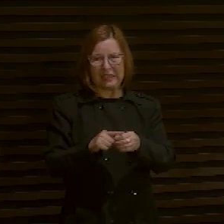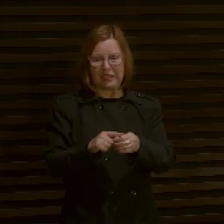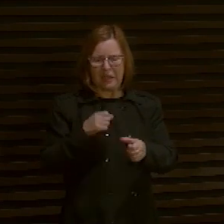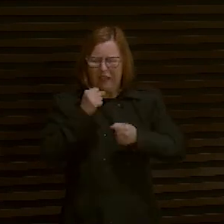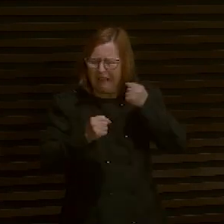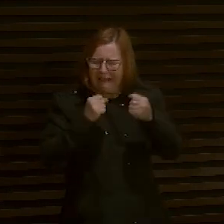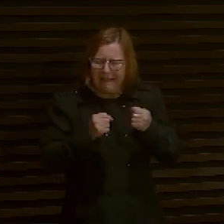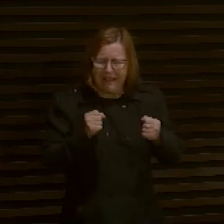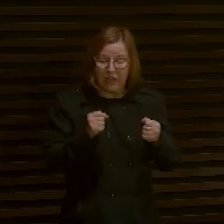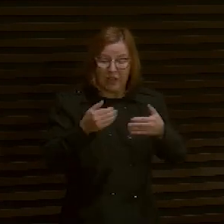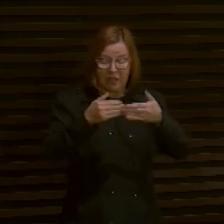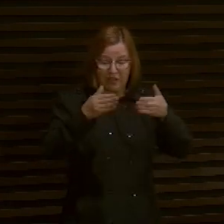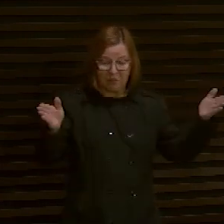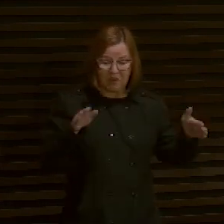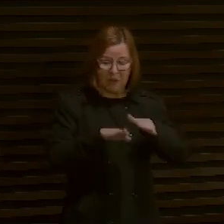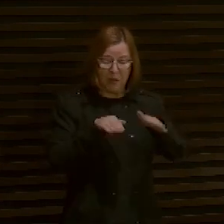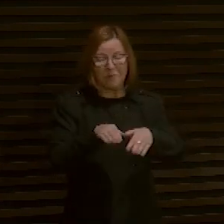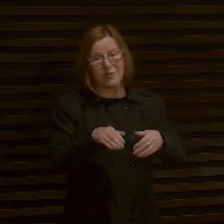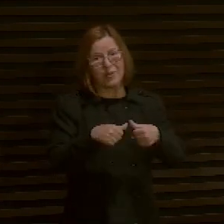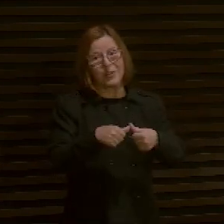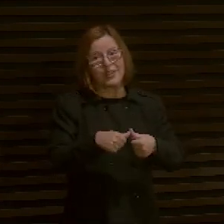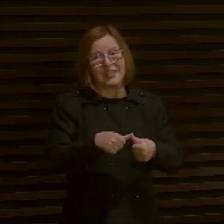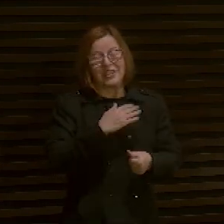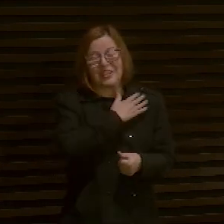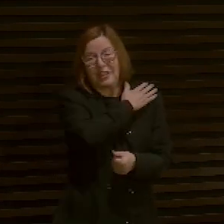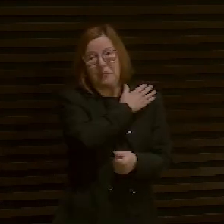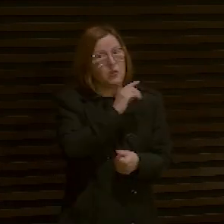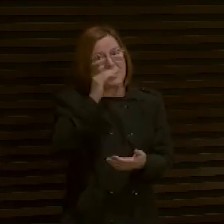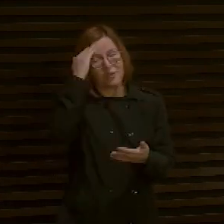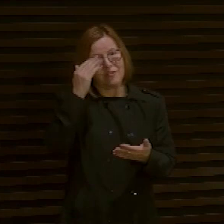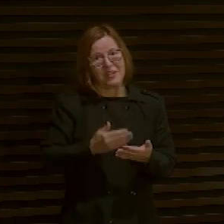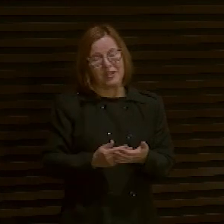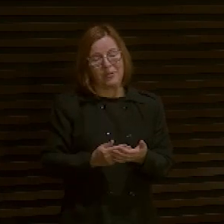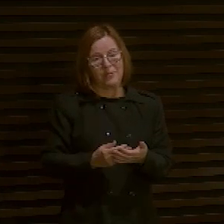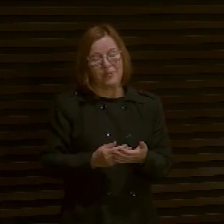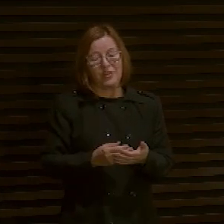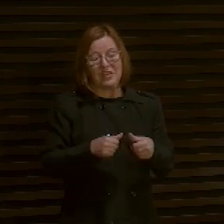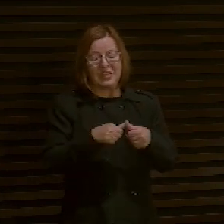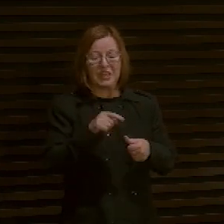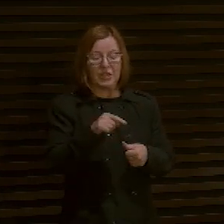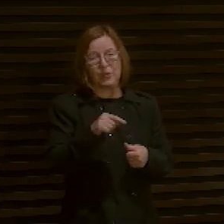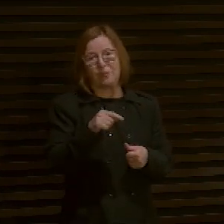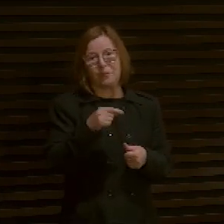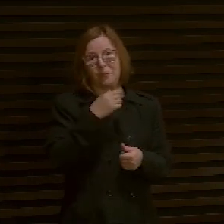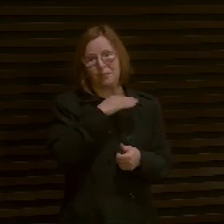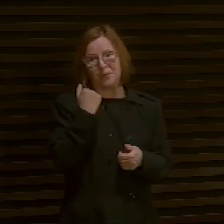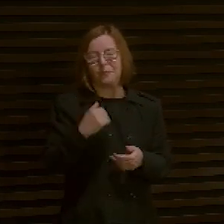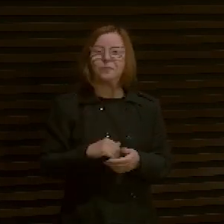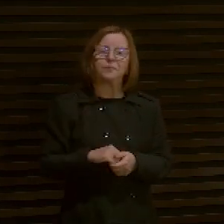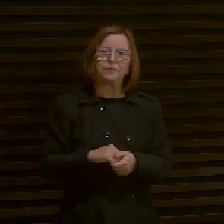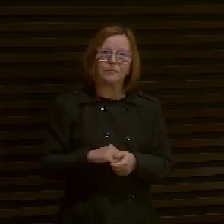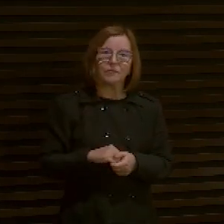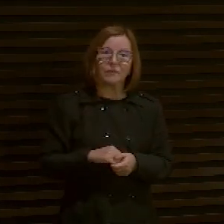irmãos? Infelizmente, é a justa condenação, é a morte eterna. Então por isso